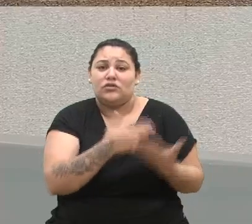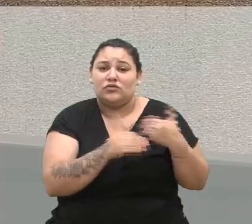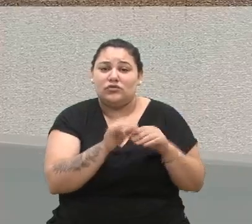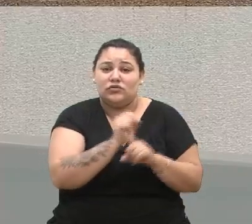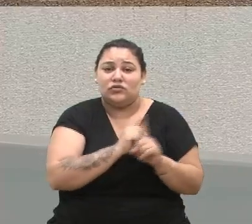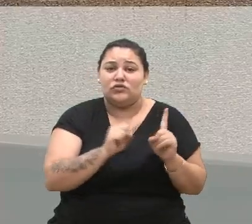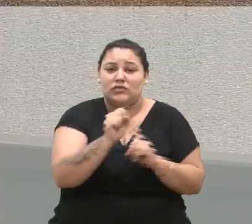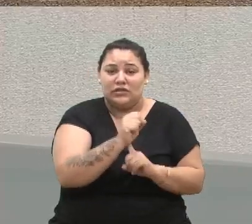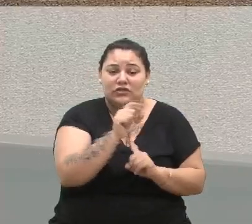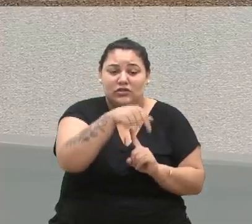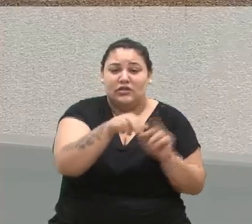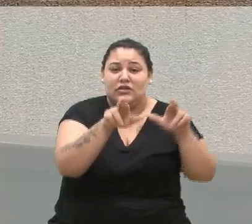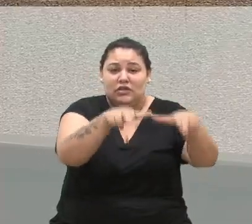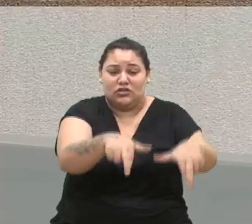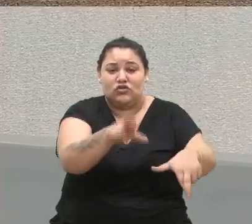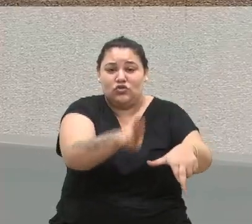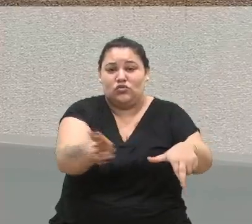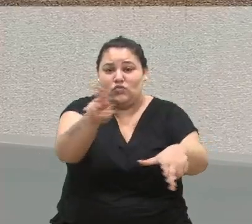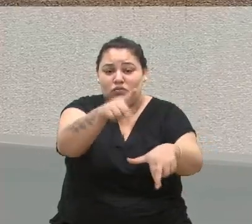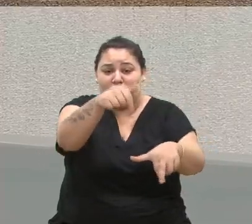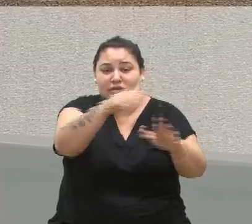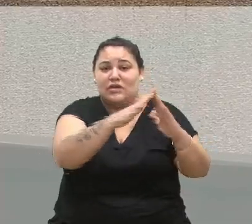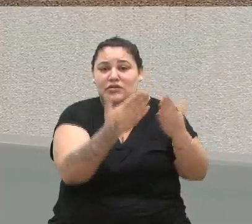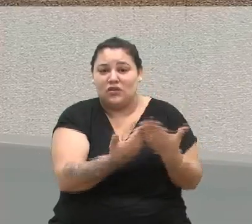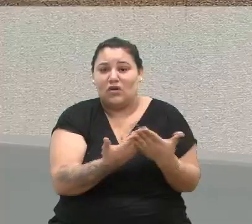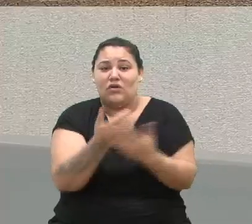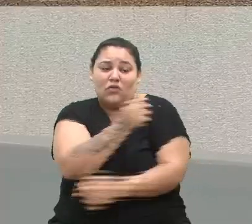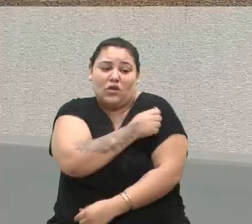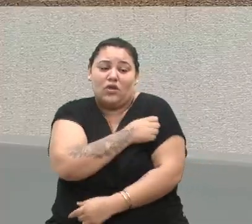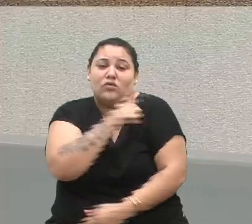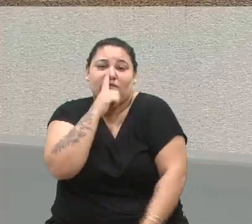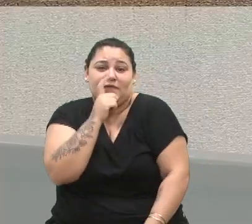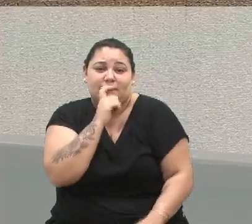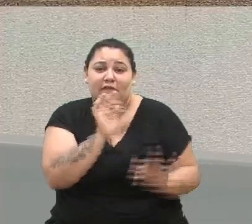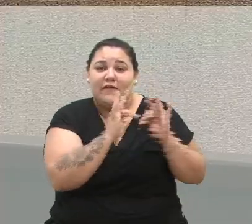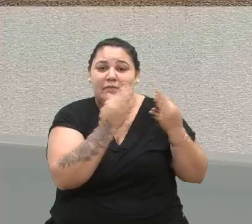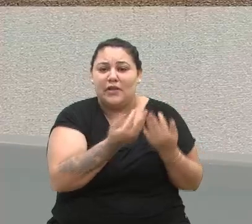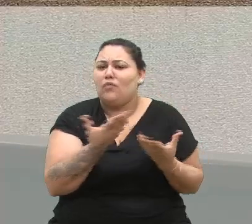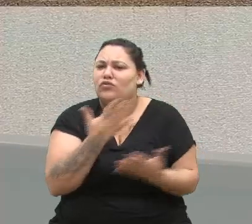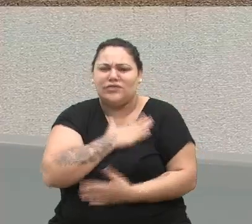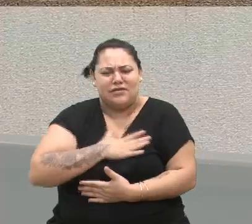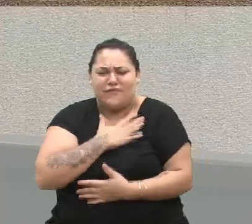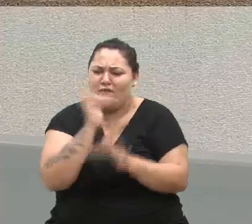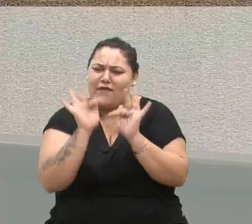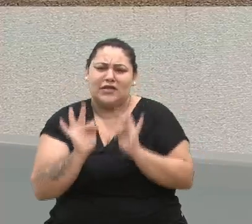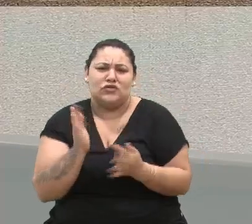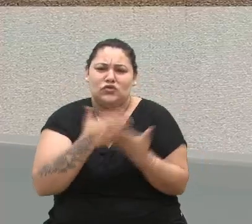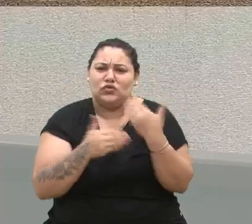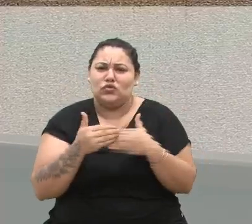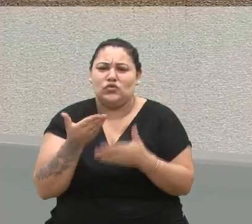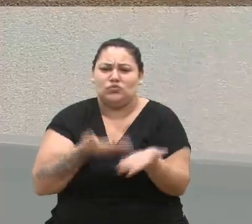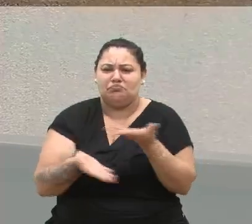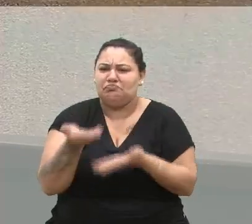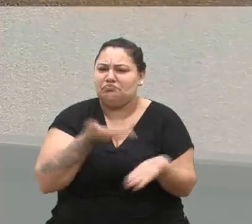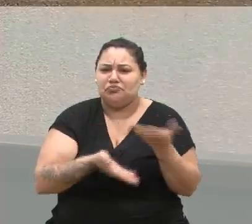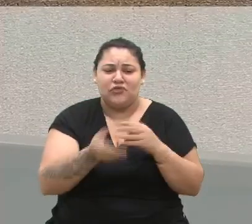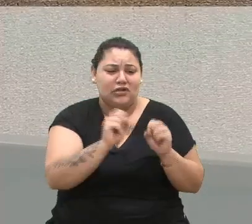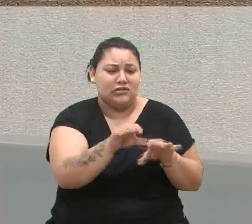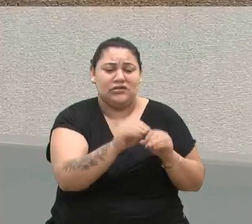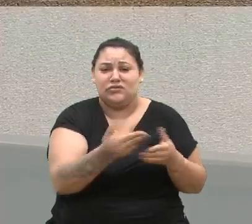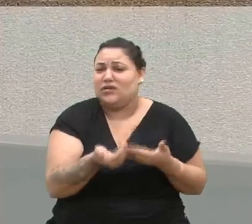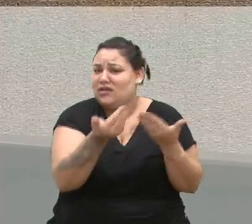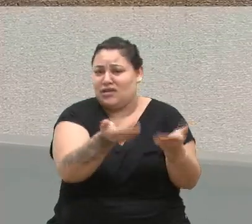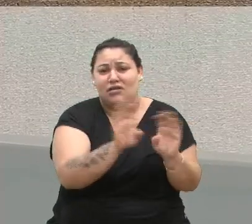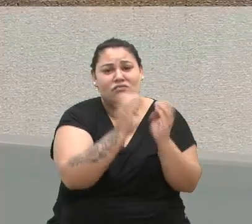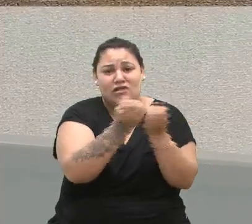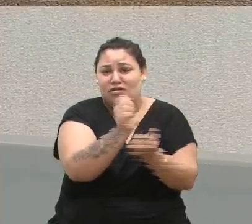lá da região que utiliza essa escola, os alunos, os pais, estão muito felizes com todo o tratamento e ensino que é dado à comunidade como um